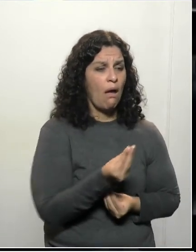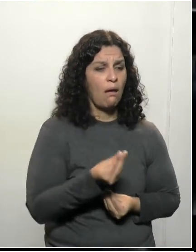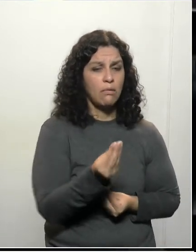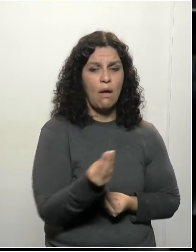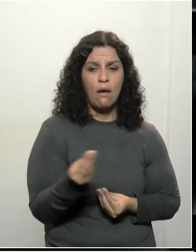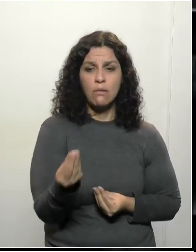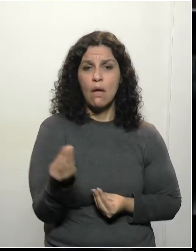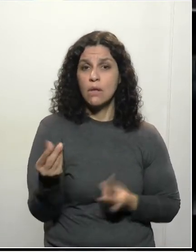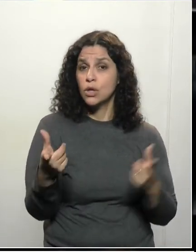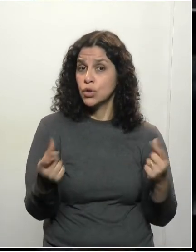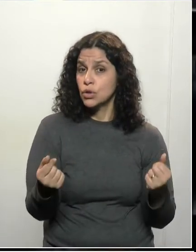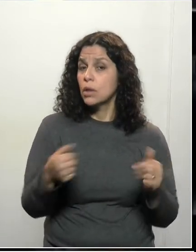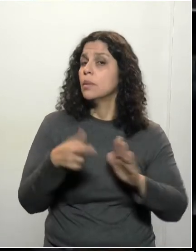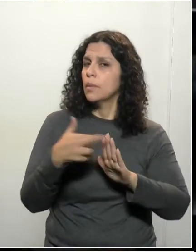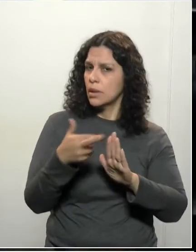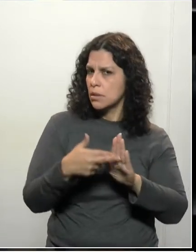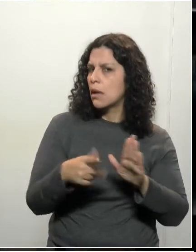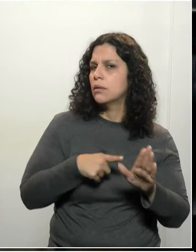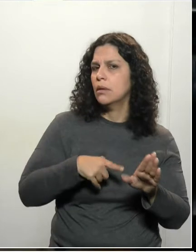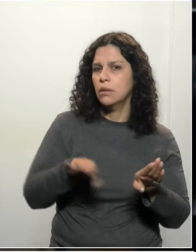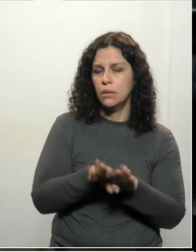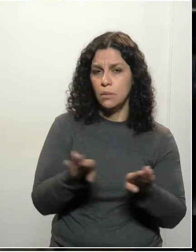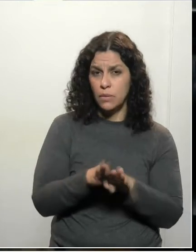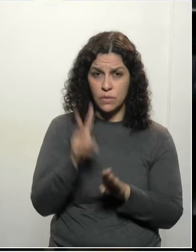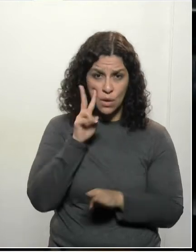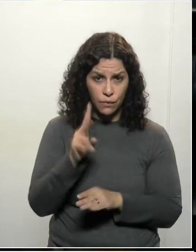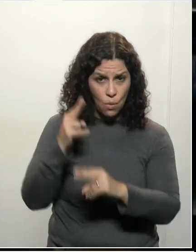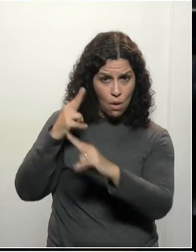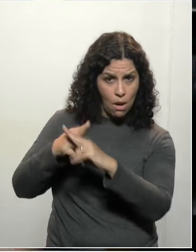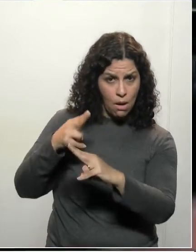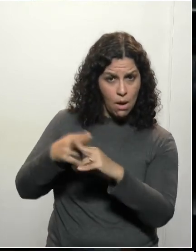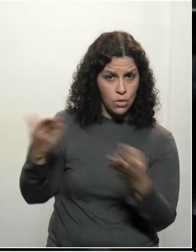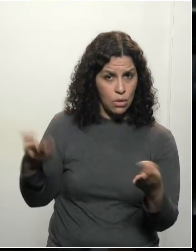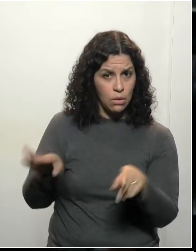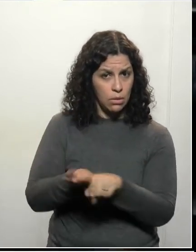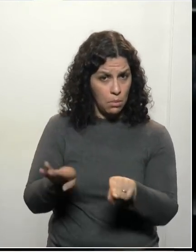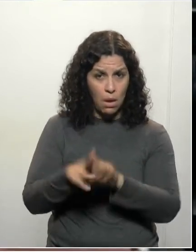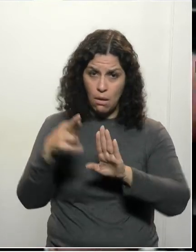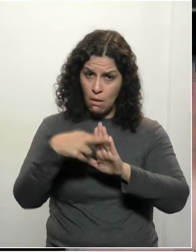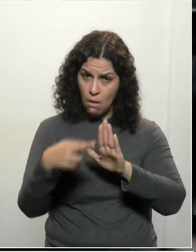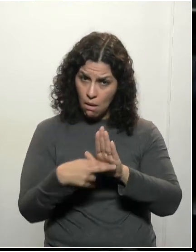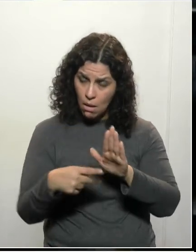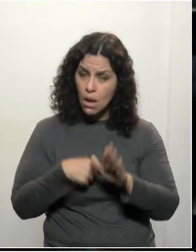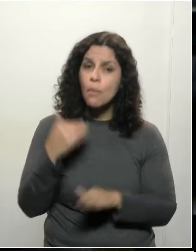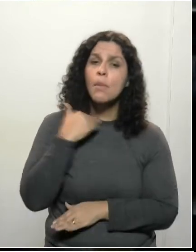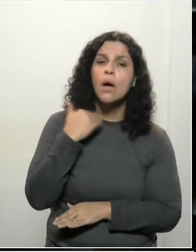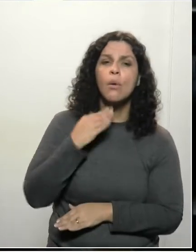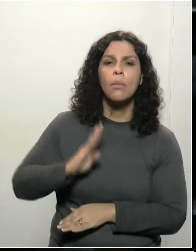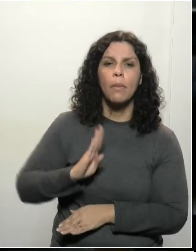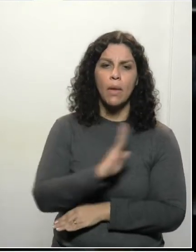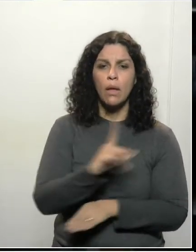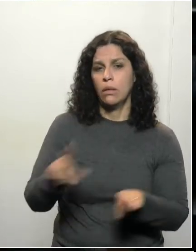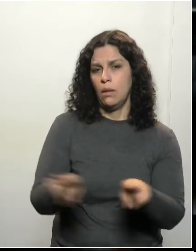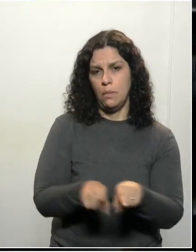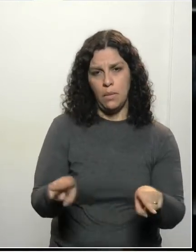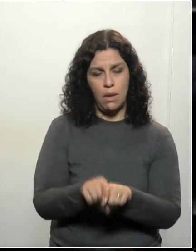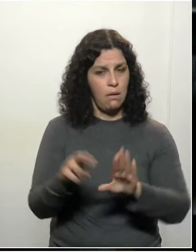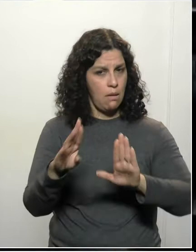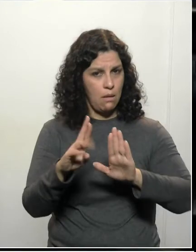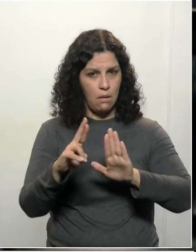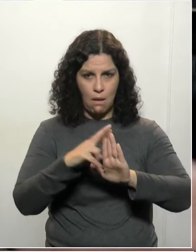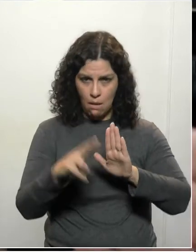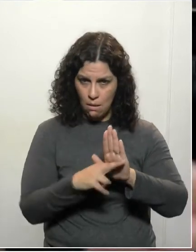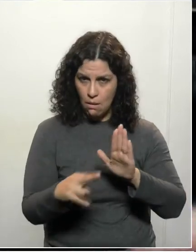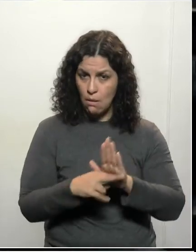ótimo, mas nós temos regras. Vocês não viram a Caixa Econômica? Também tem regras. O Banco do Brasil tem regras. Então, eu preciso